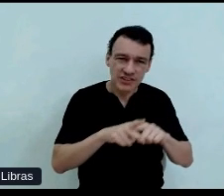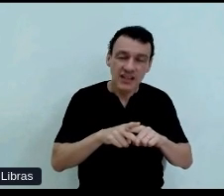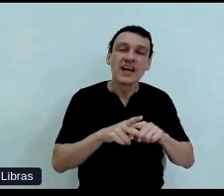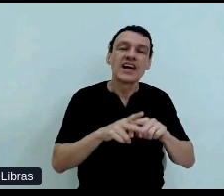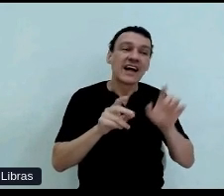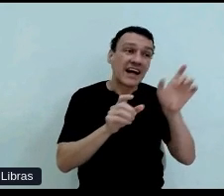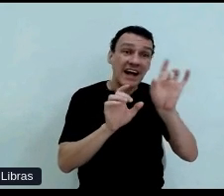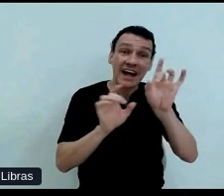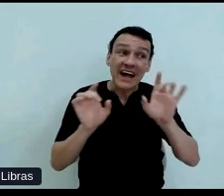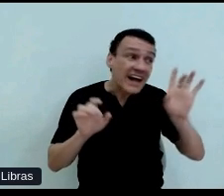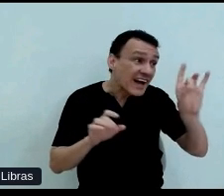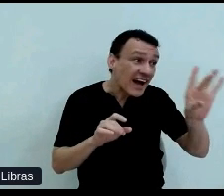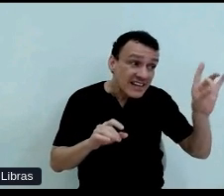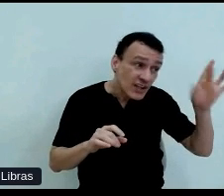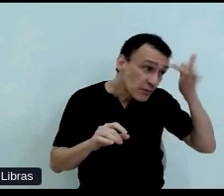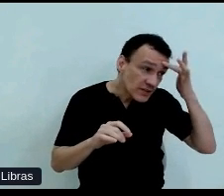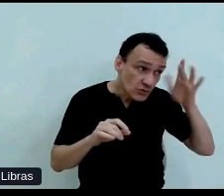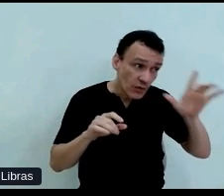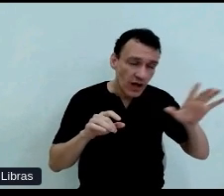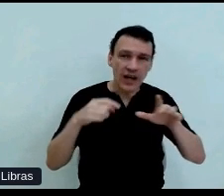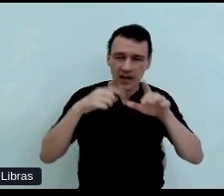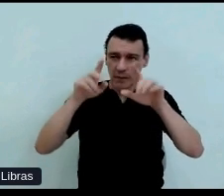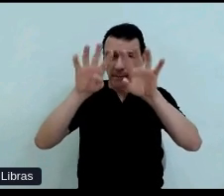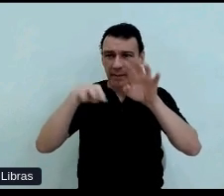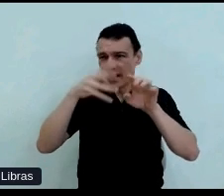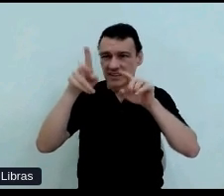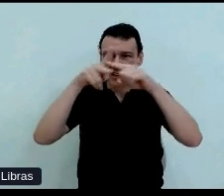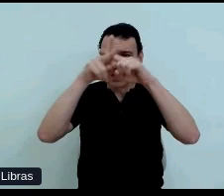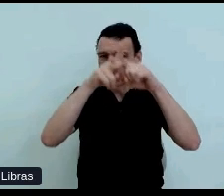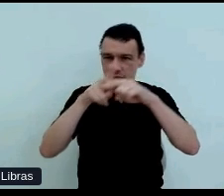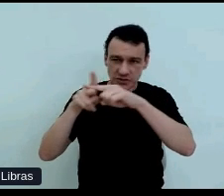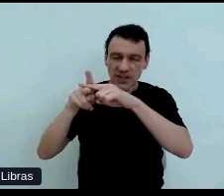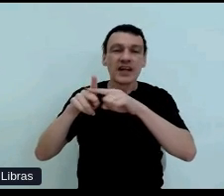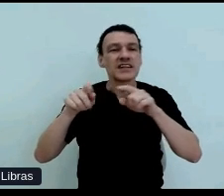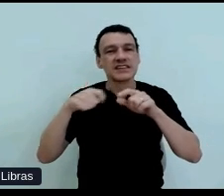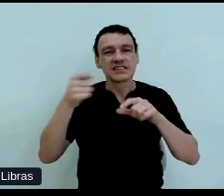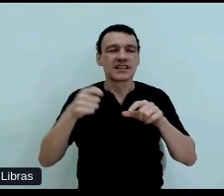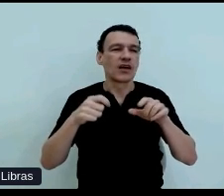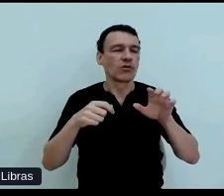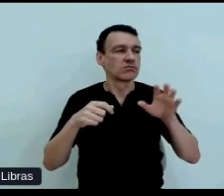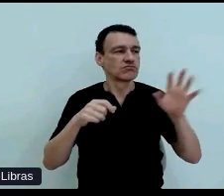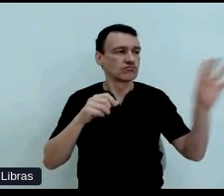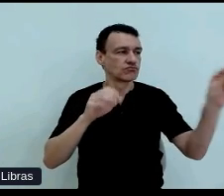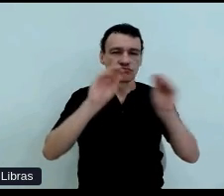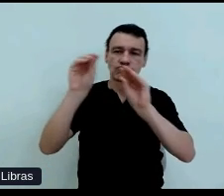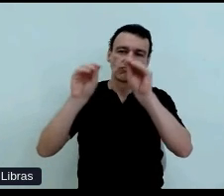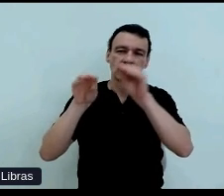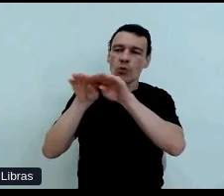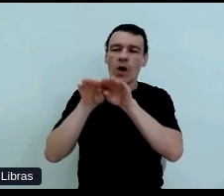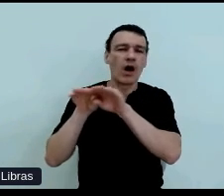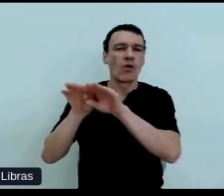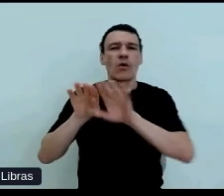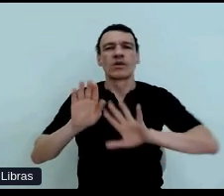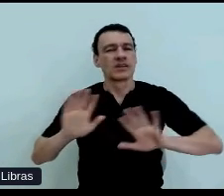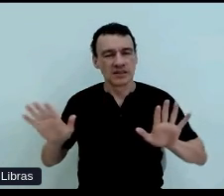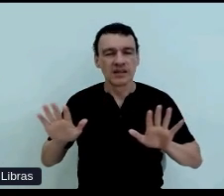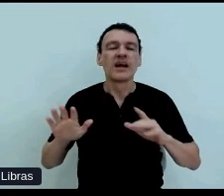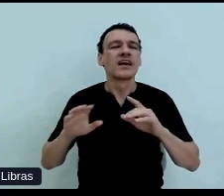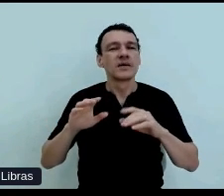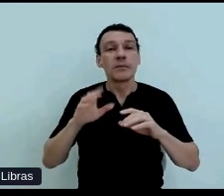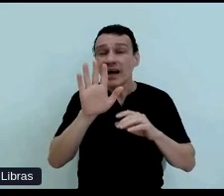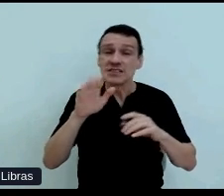Nine Box. Antes de fazer a matriz, se faz o ajuste, deveria se fazer o ajuste, né, de cada uma